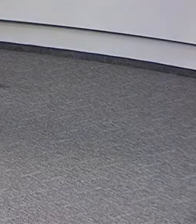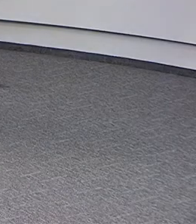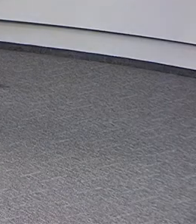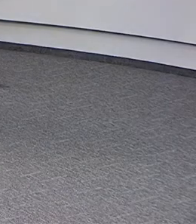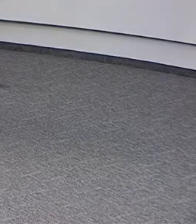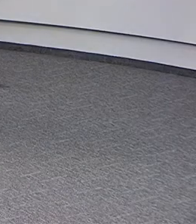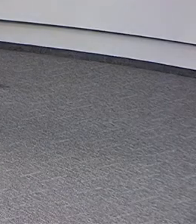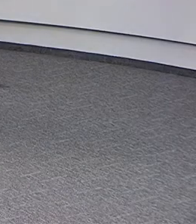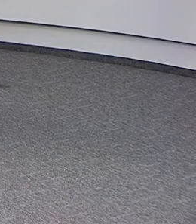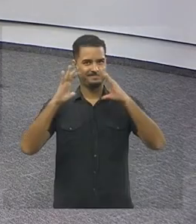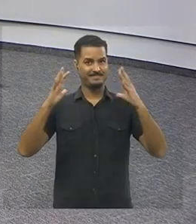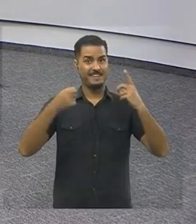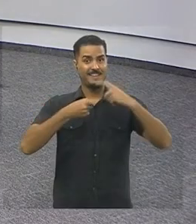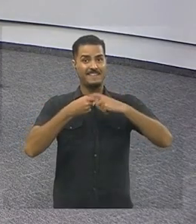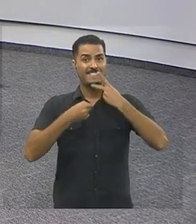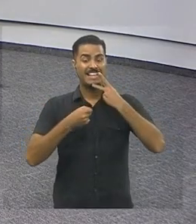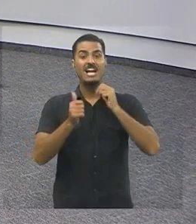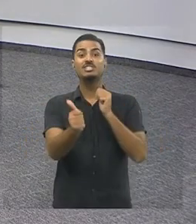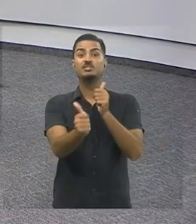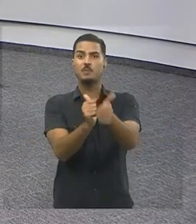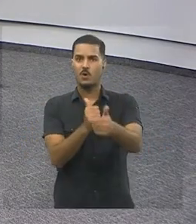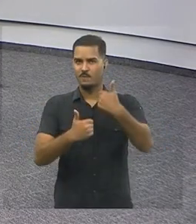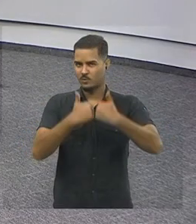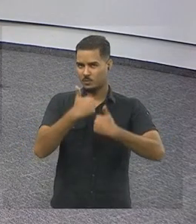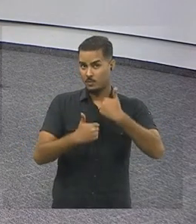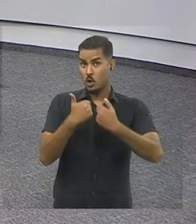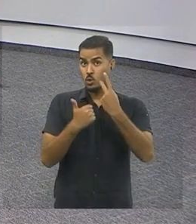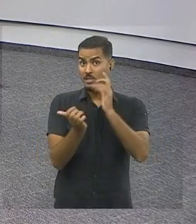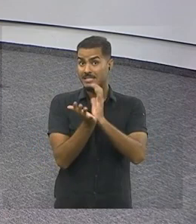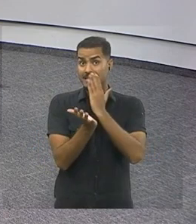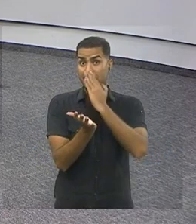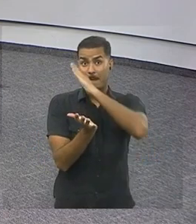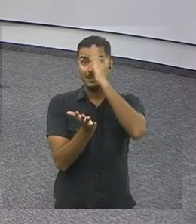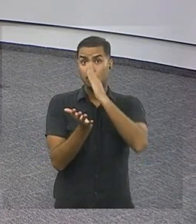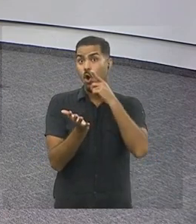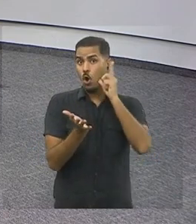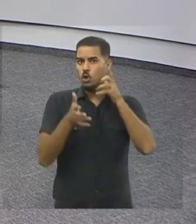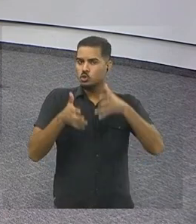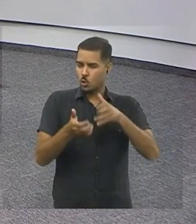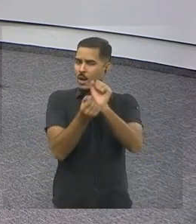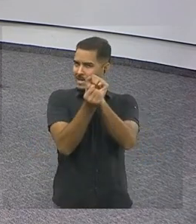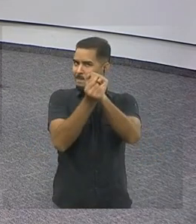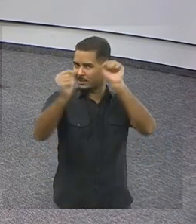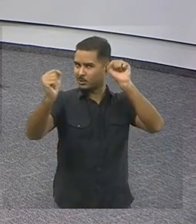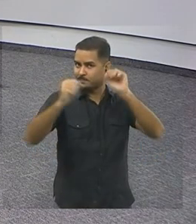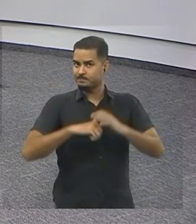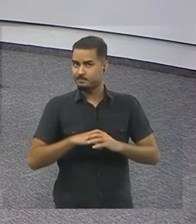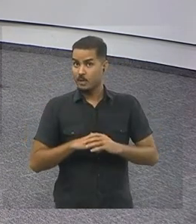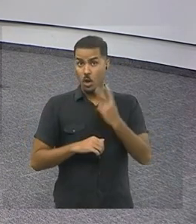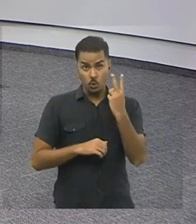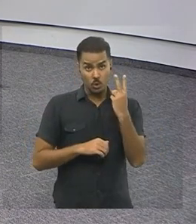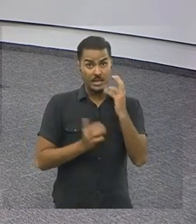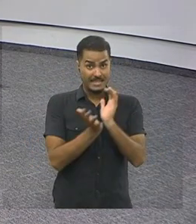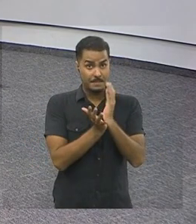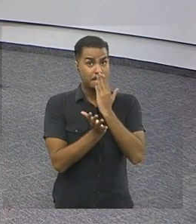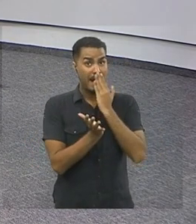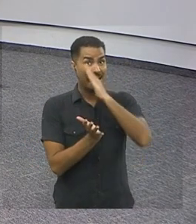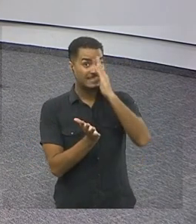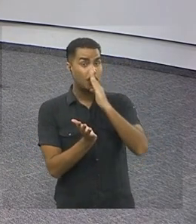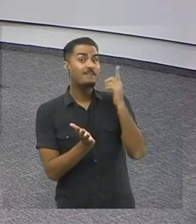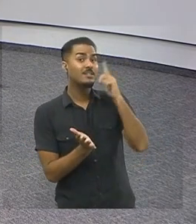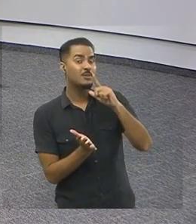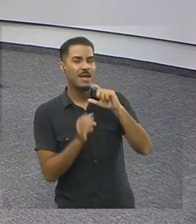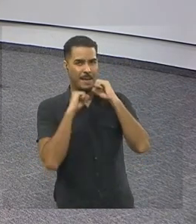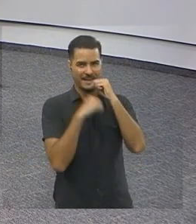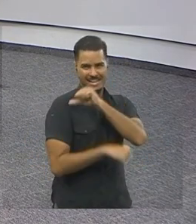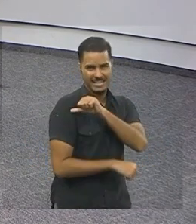Estamos de volta e agora com o esporte. Dois times brasileiros entraram em campo ontem pela Taça Libertadores e os dois venceram. No Maracanã,